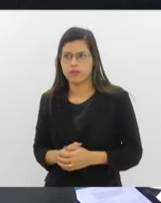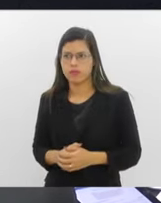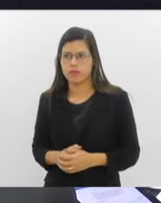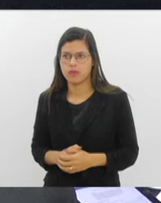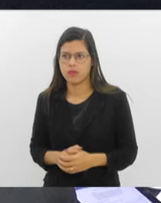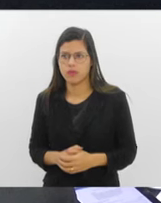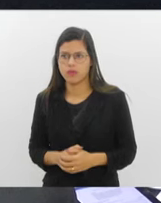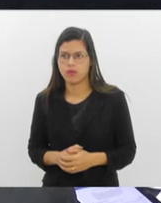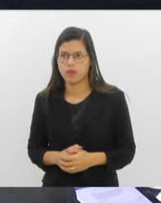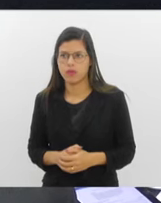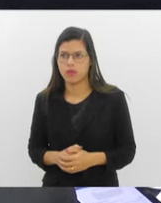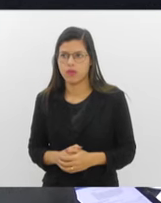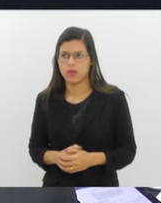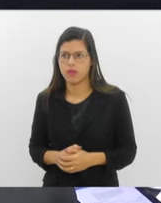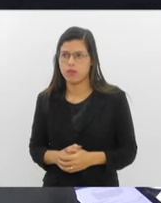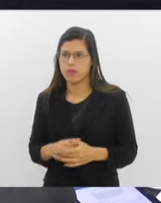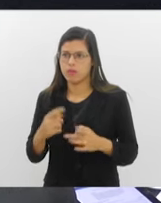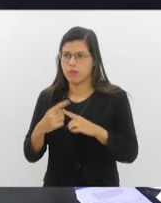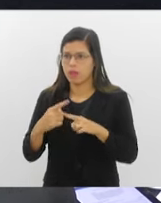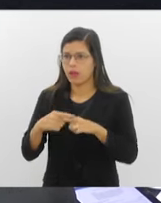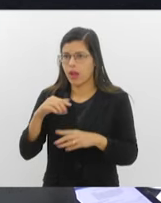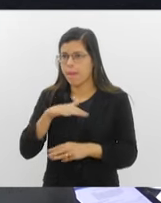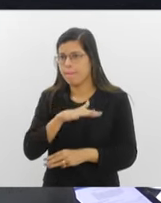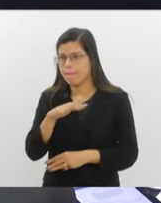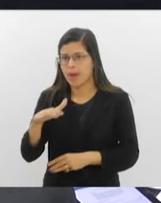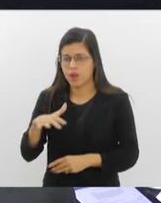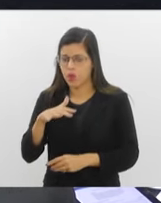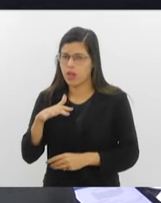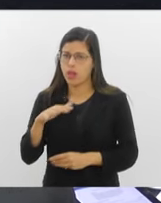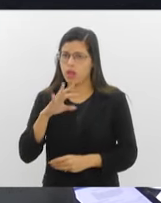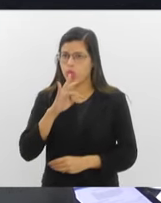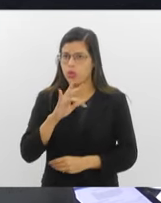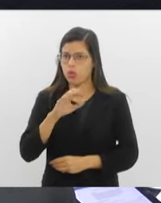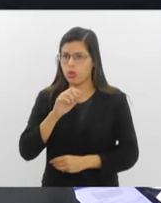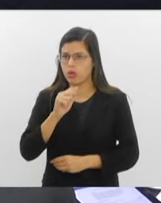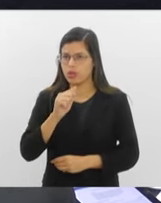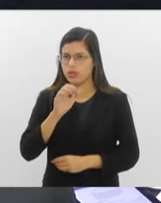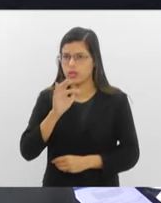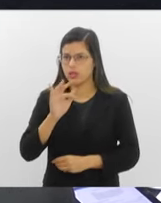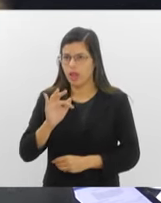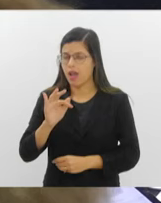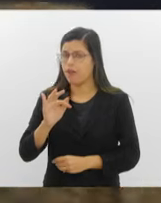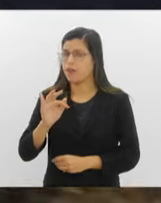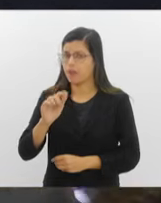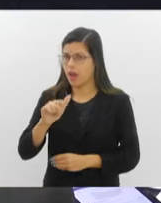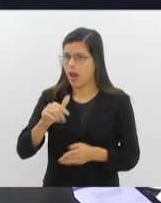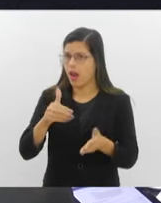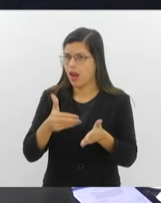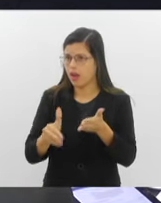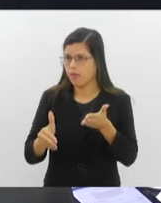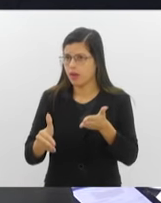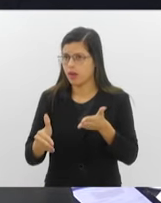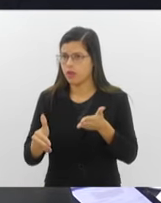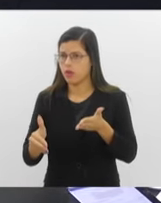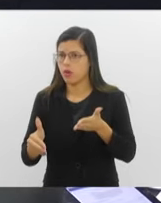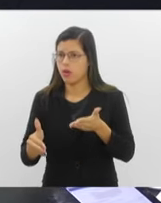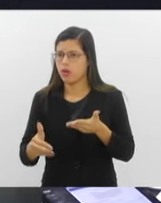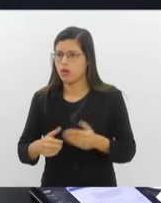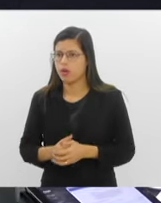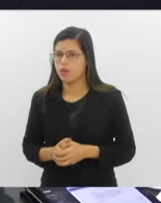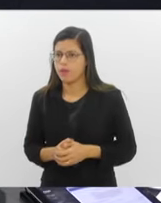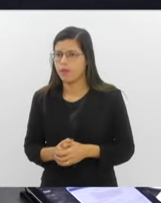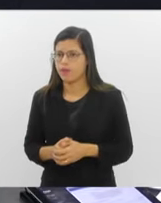TAFs são eliminatórios. Mas, na verdade, não há diferença. Mas me parece, assim, só um alerta, eu não consultei o deputado Anderson. Nessa exceção